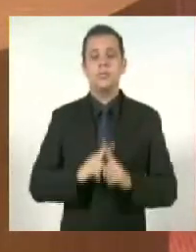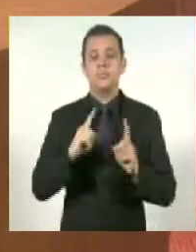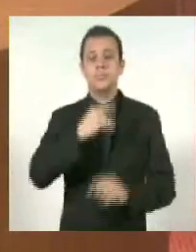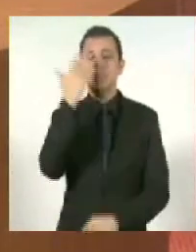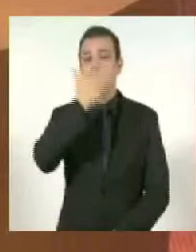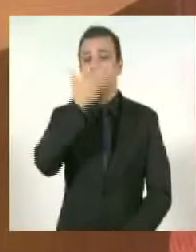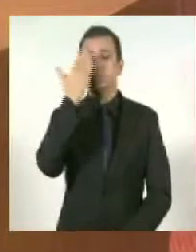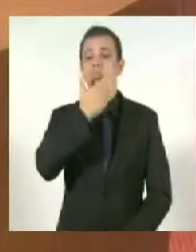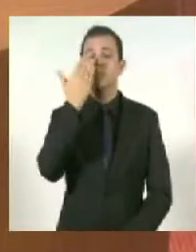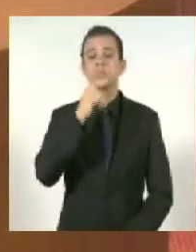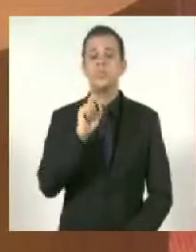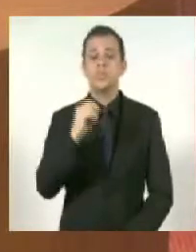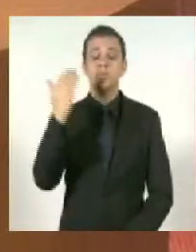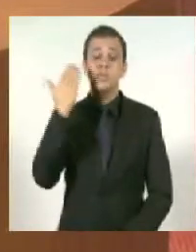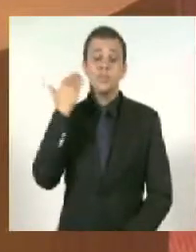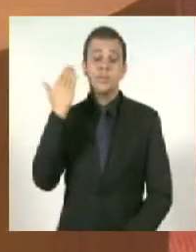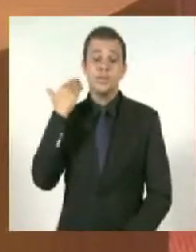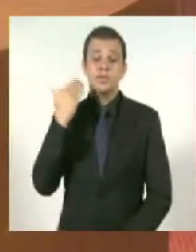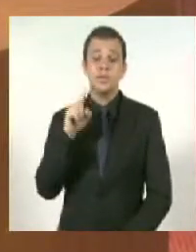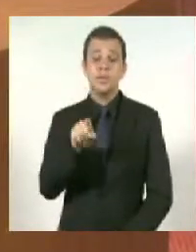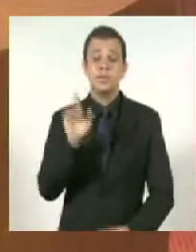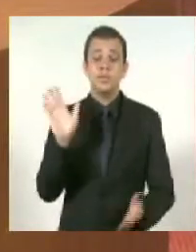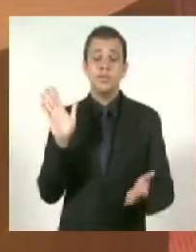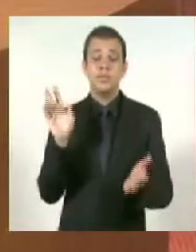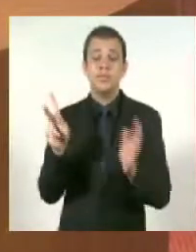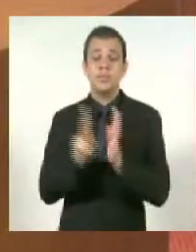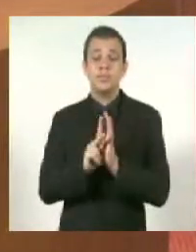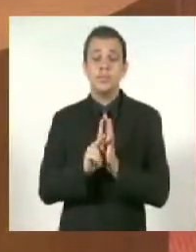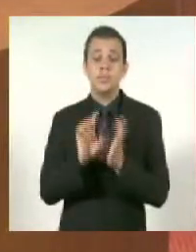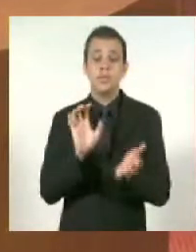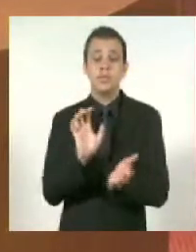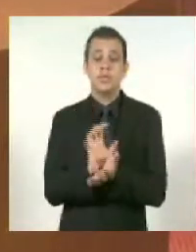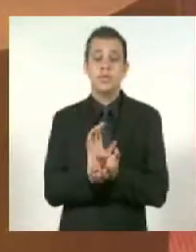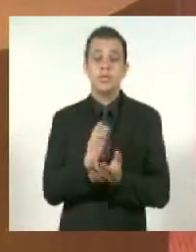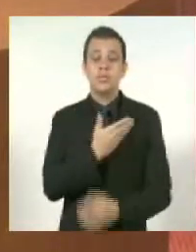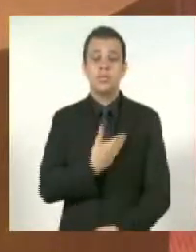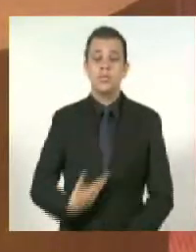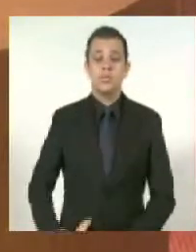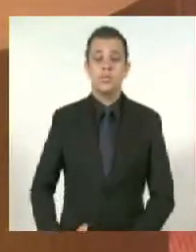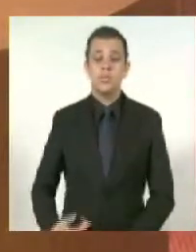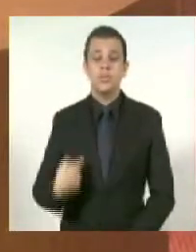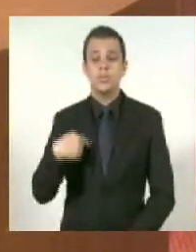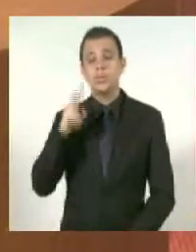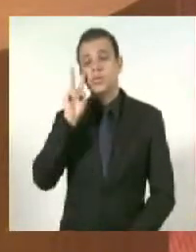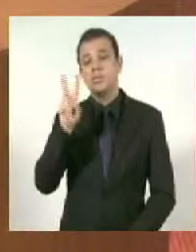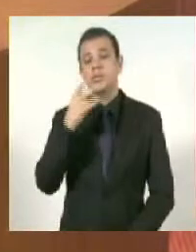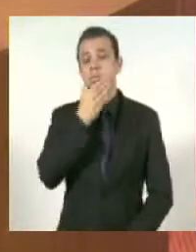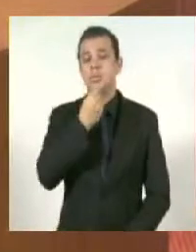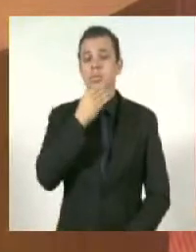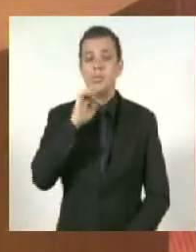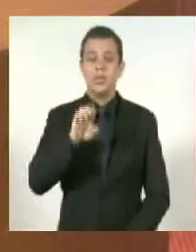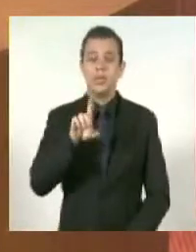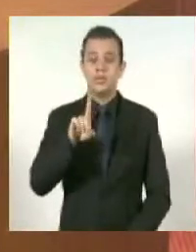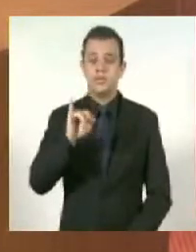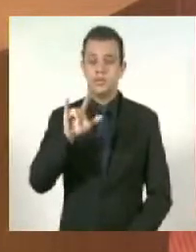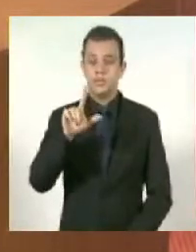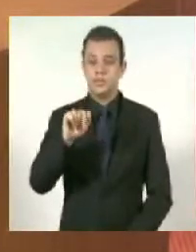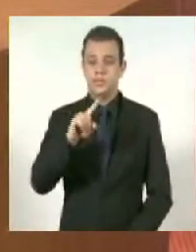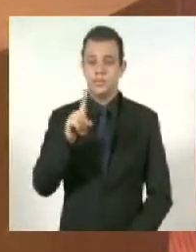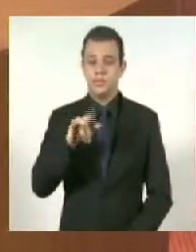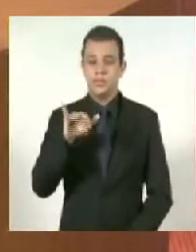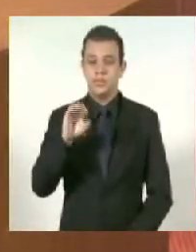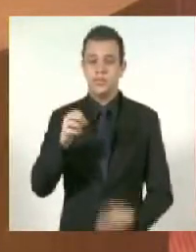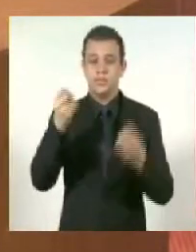exemplo, quando o governo, e aí eu vi o deputado Adilásio, por exemplo, questionar, essa empresa já prestou algum serviço? No governo